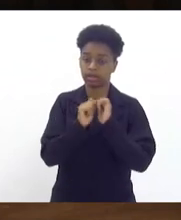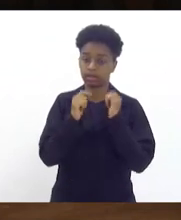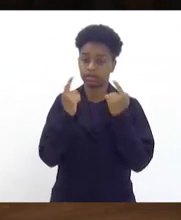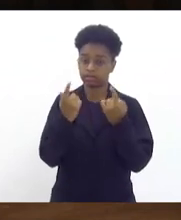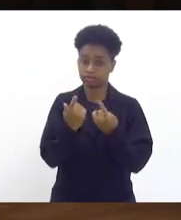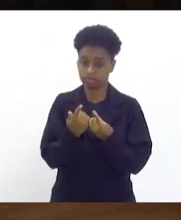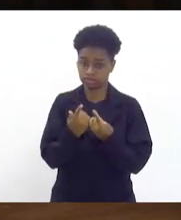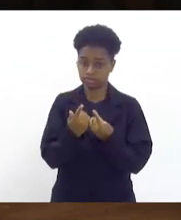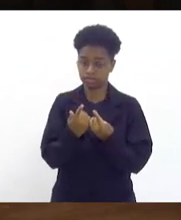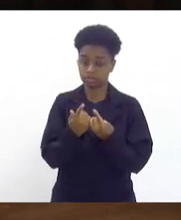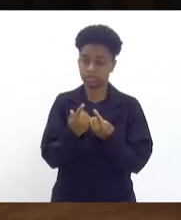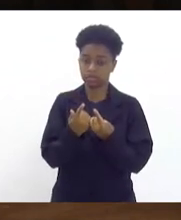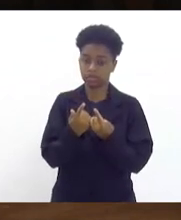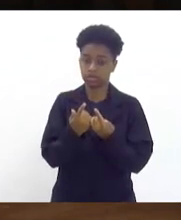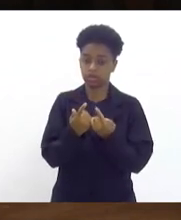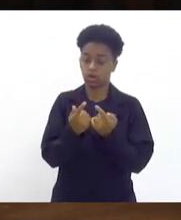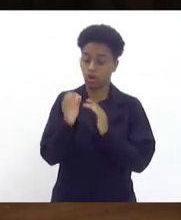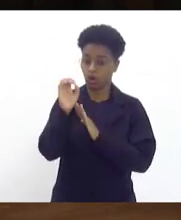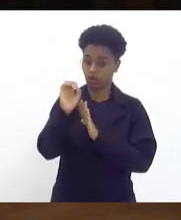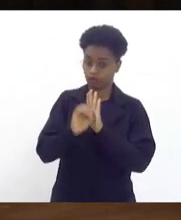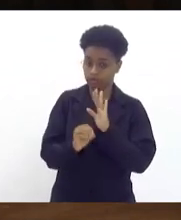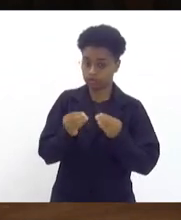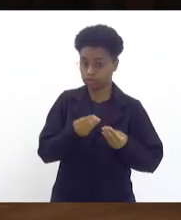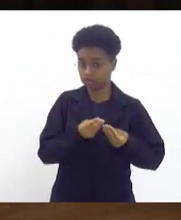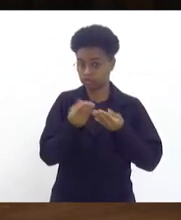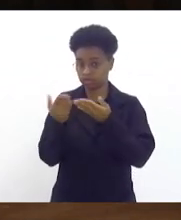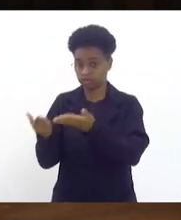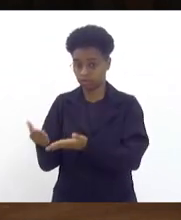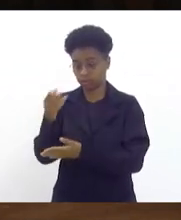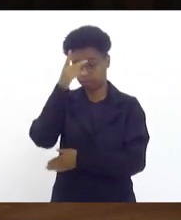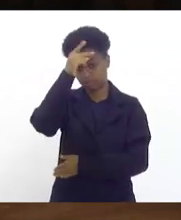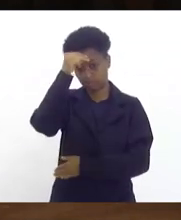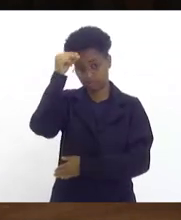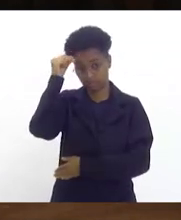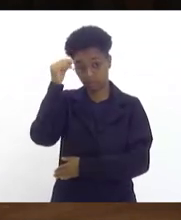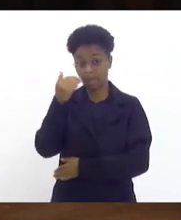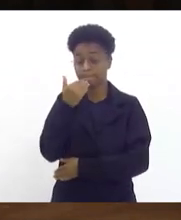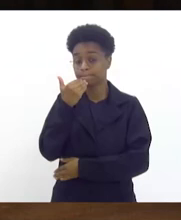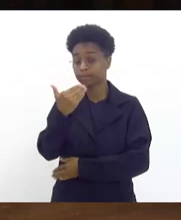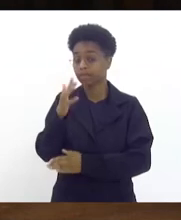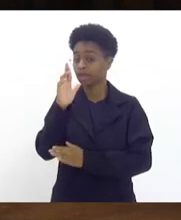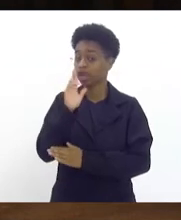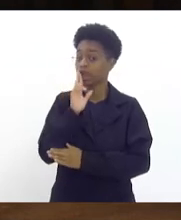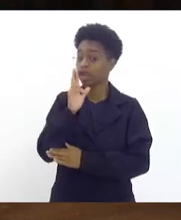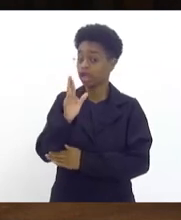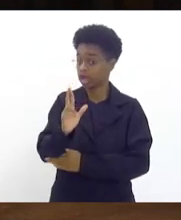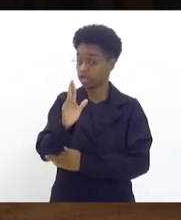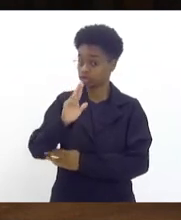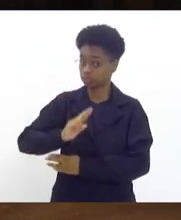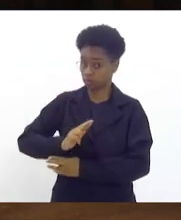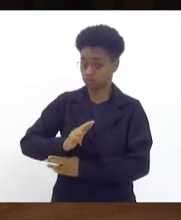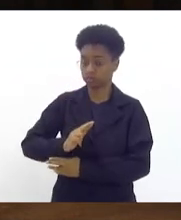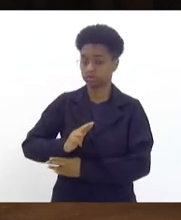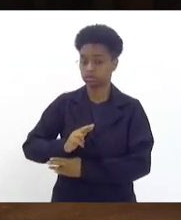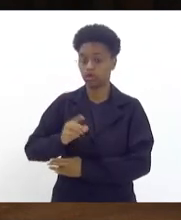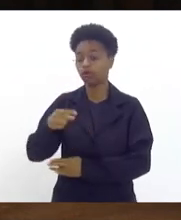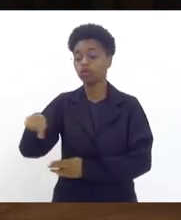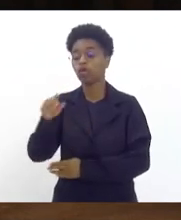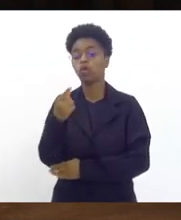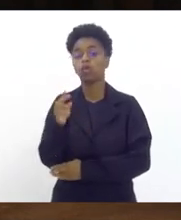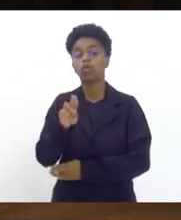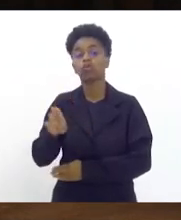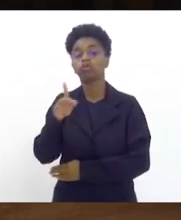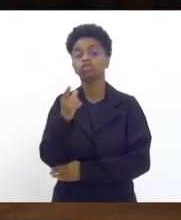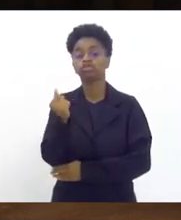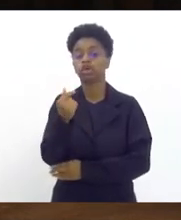enviou encaminhou um ofício para a prefeitura pedindo a resposta para esse questionamento vocês usaram o